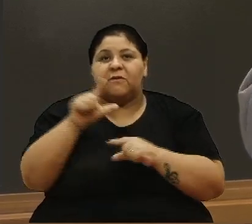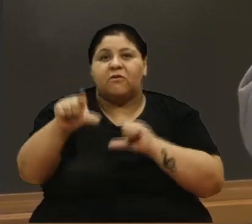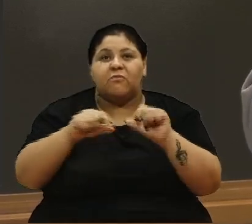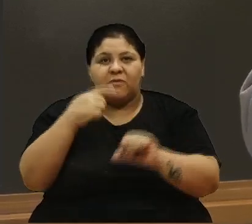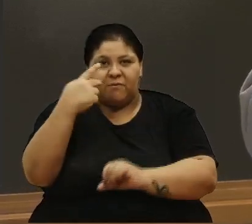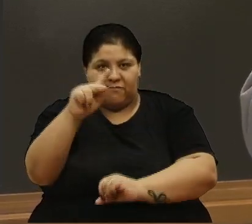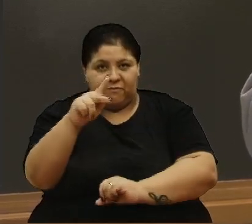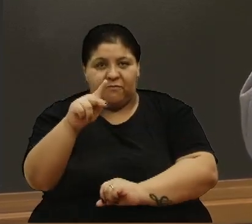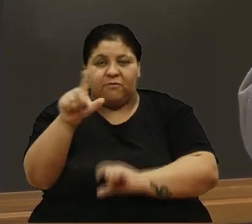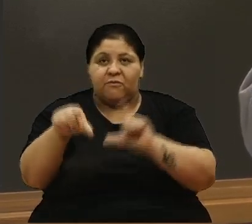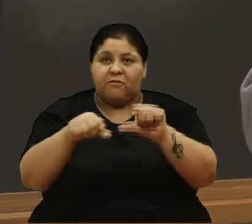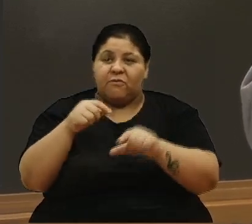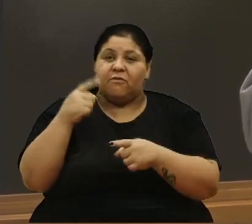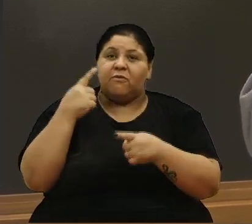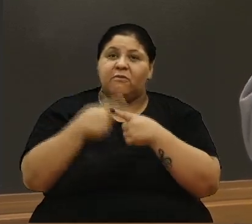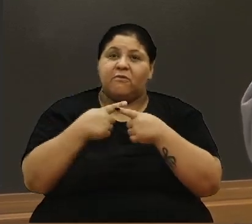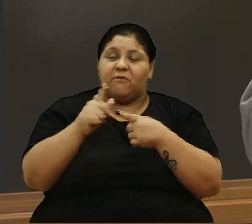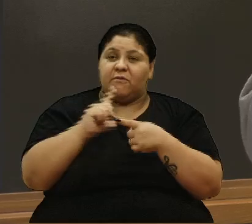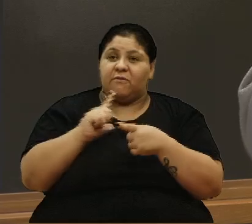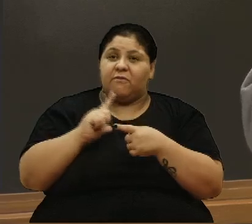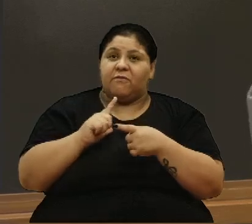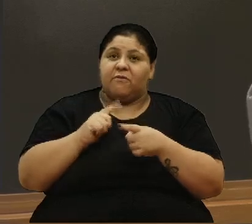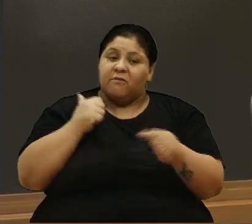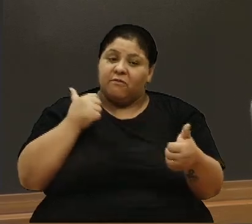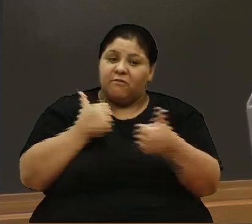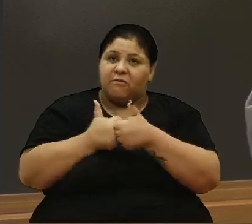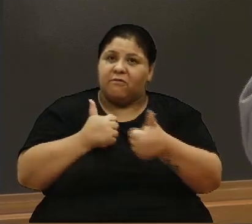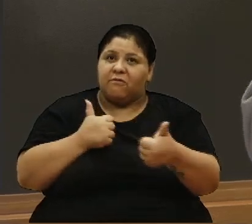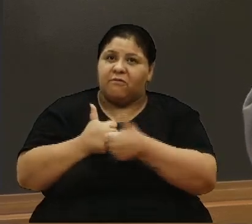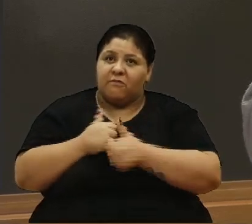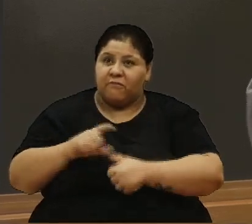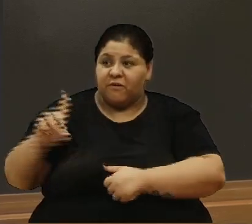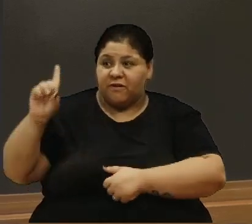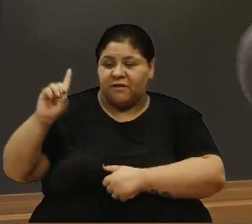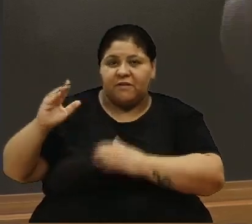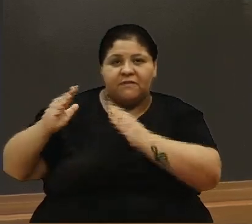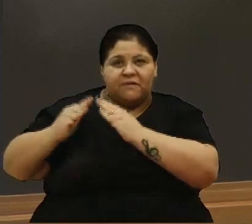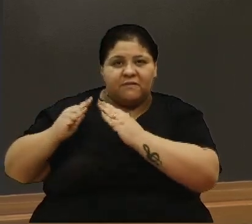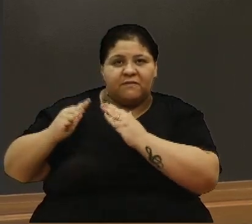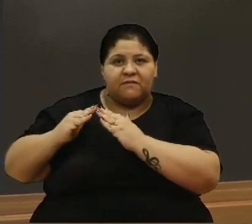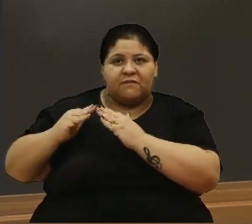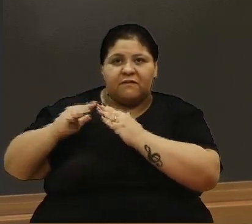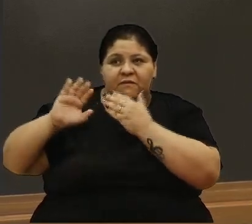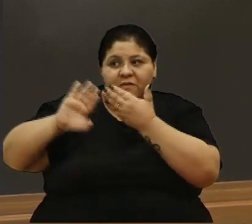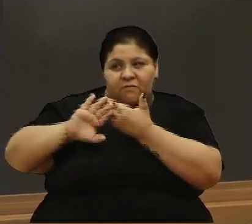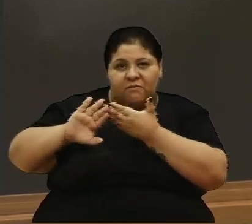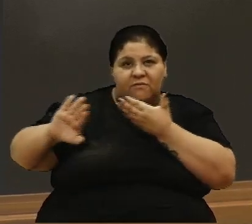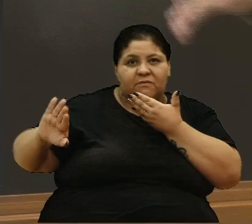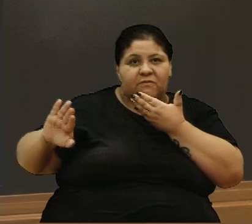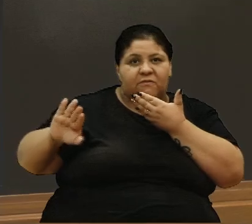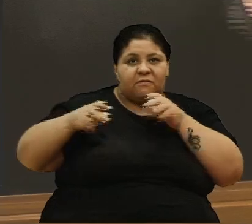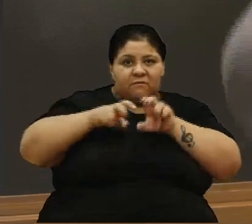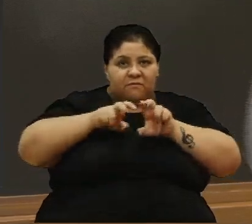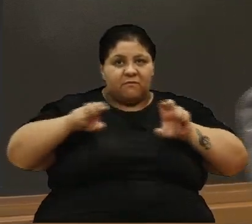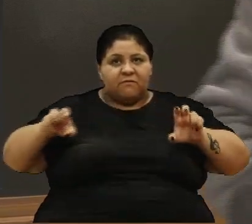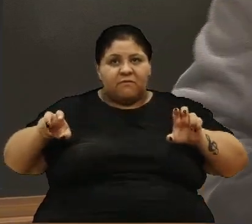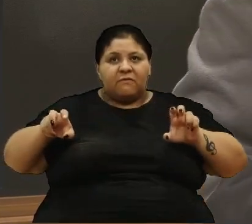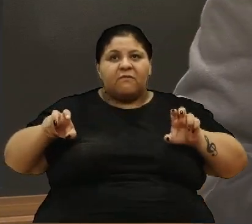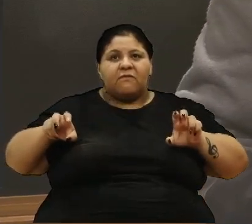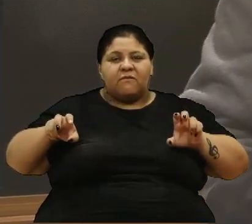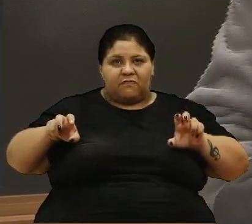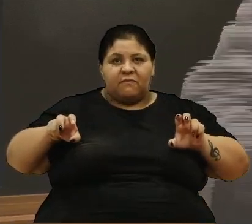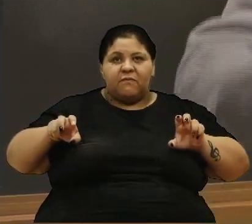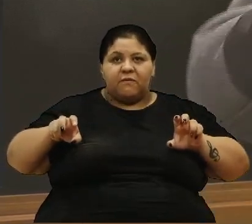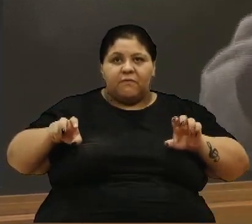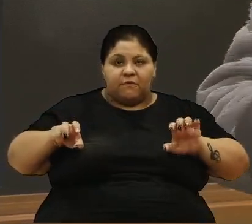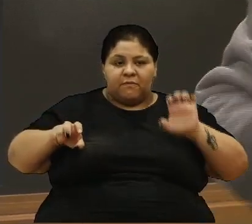senhor para o senhor ter uma proximidade com a direita dessa casa e se distanciar da nossa bancada e da bancada da Frente Brasil de